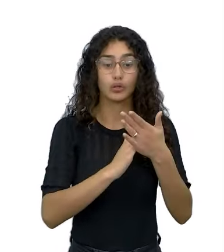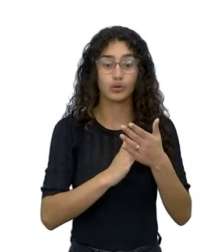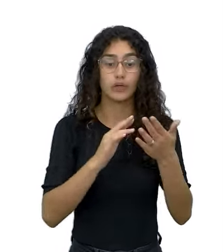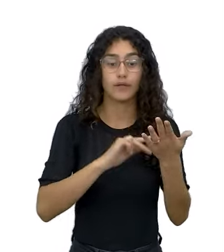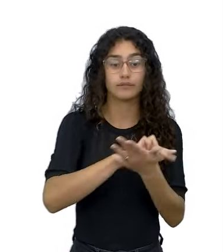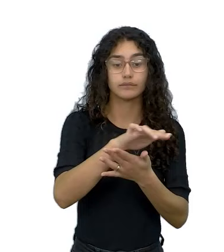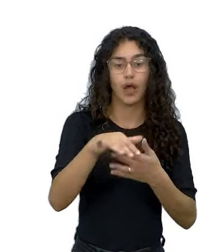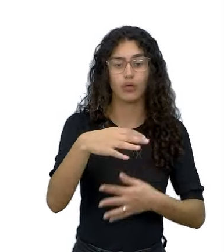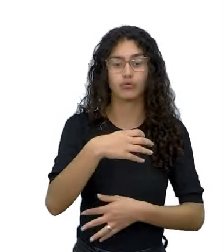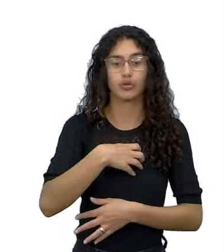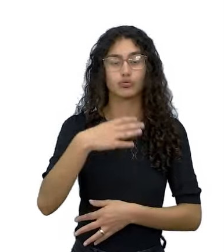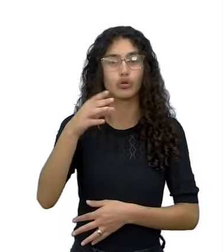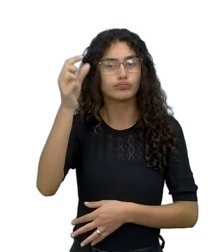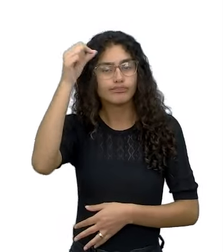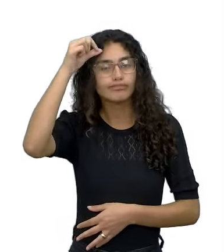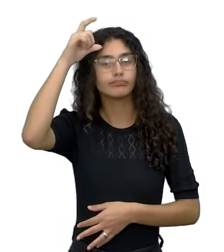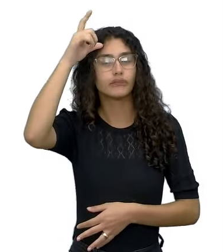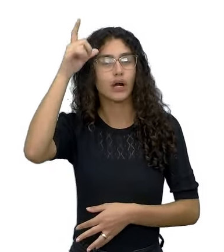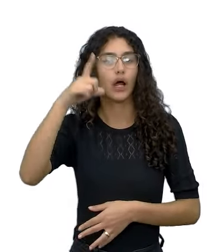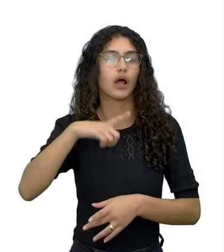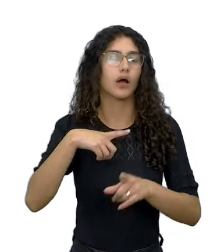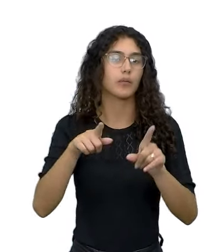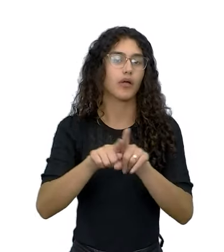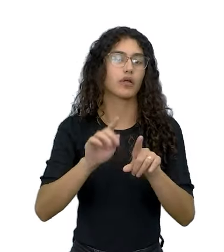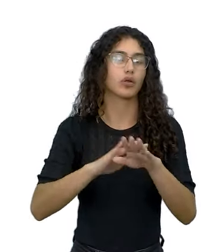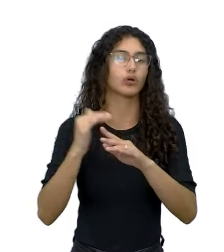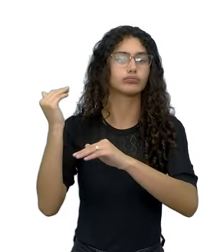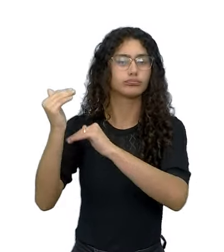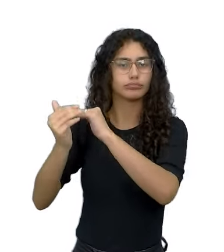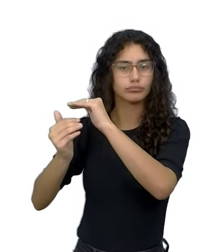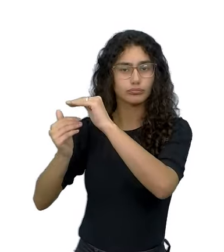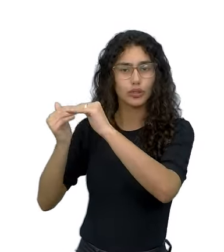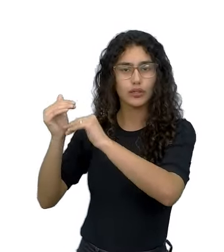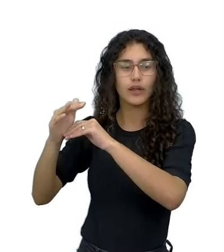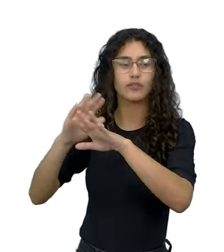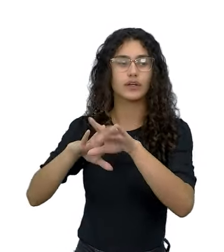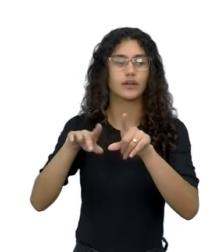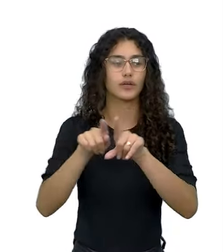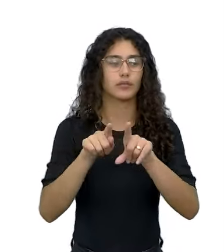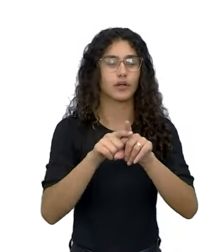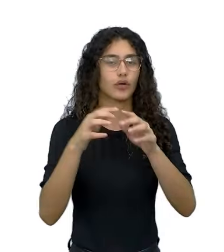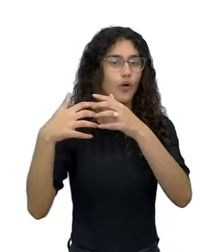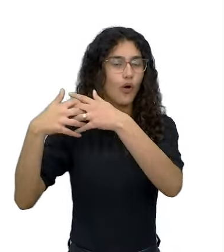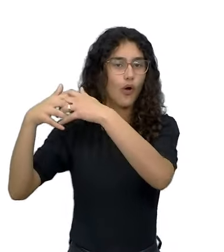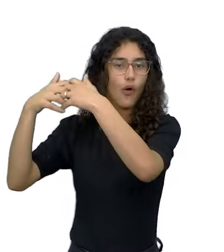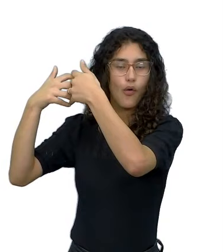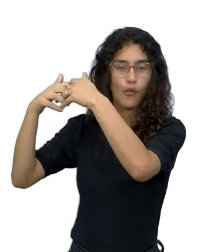vários sistemas de conhecimento e a ativação de processos e estratégias cognitivas